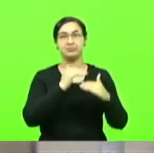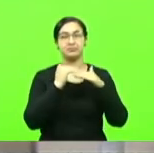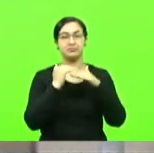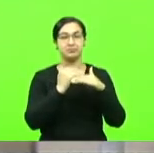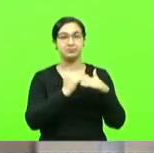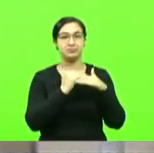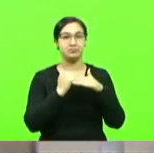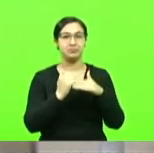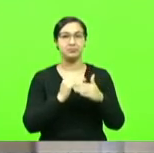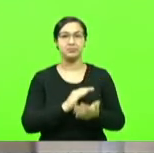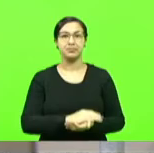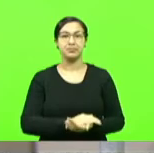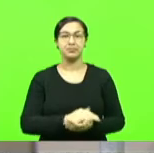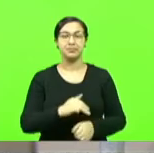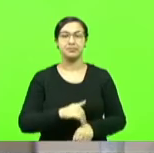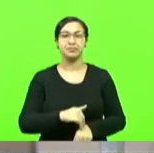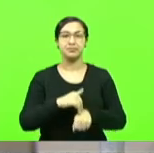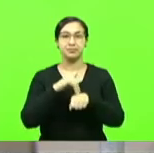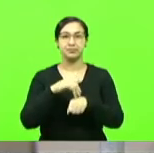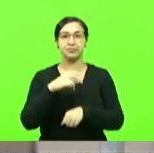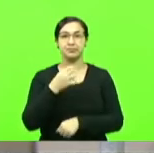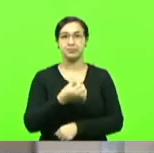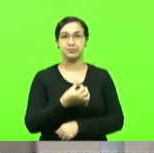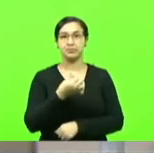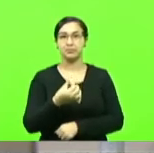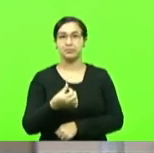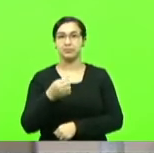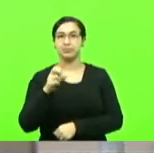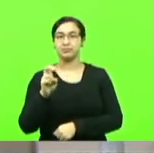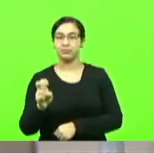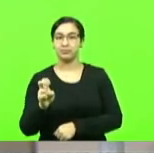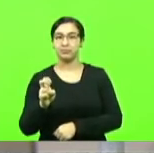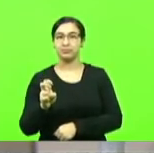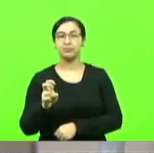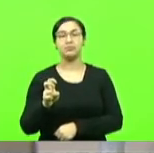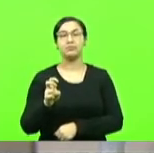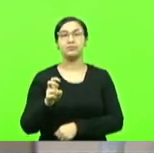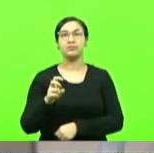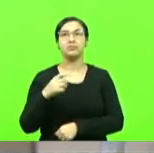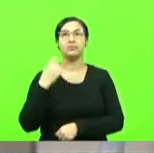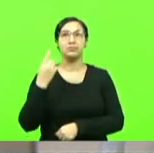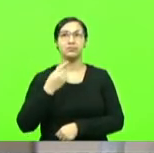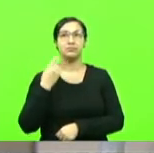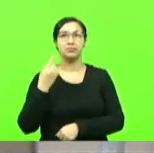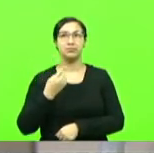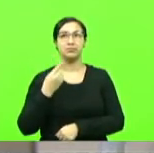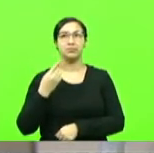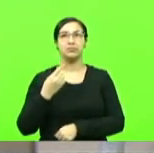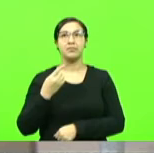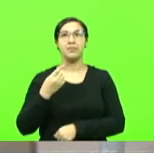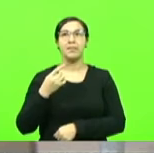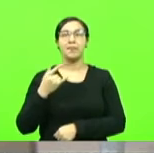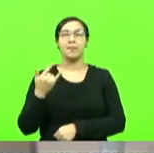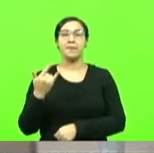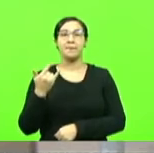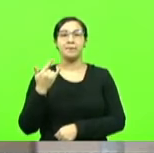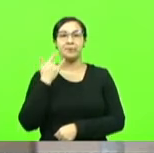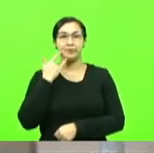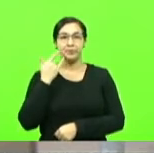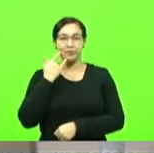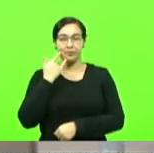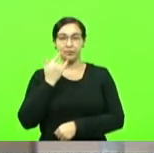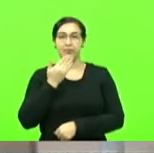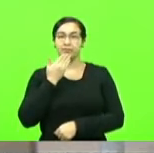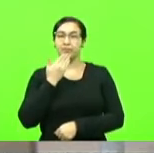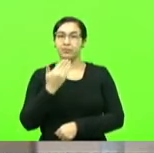por unanimidade. Moção 665, autor deputado Mauro de Nadal, manifestando ao senhor Rodrigo